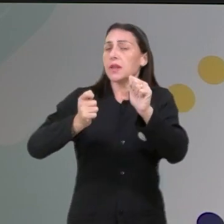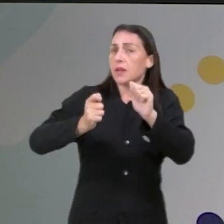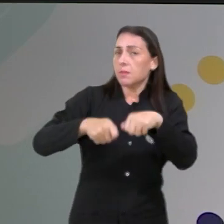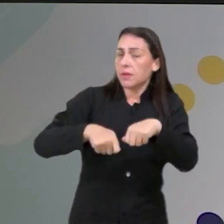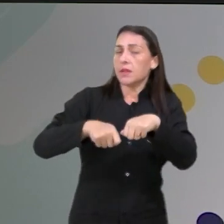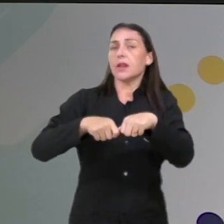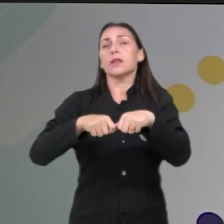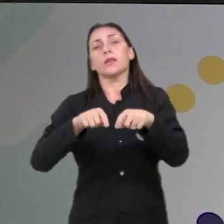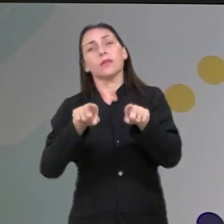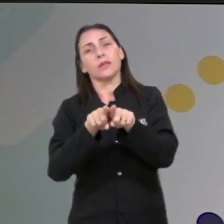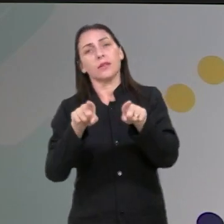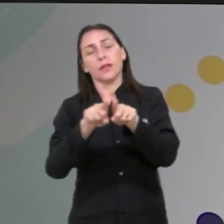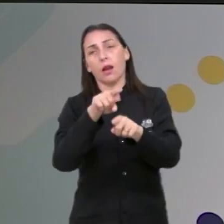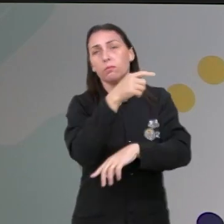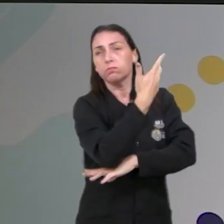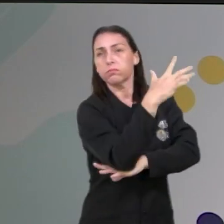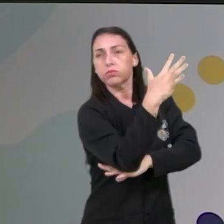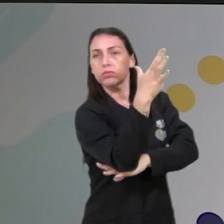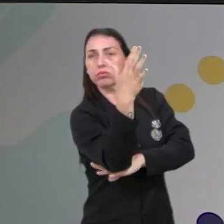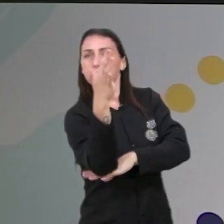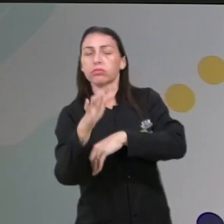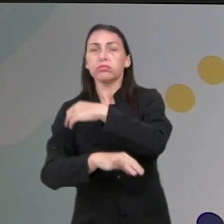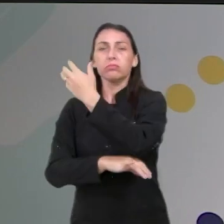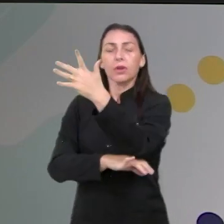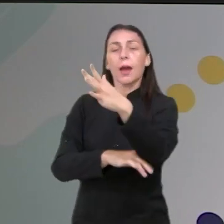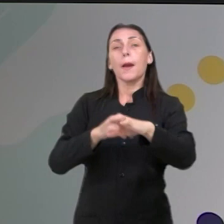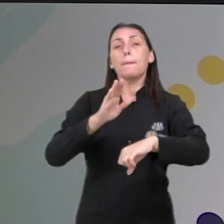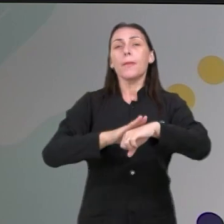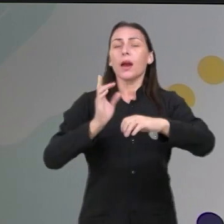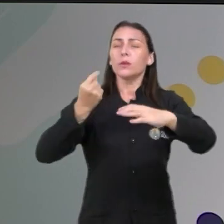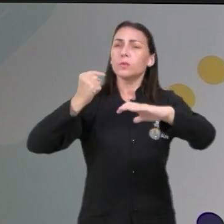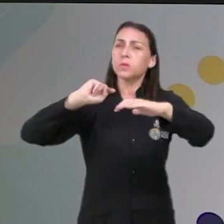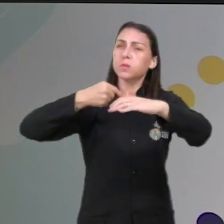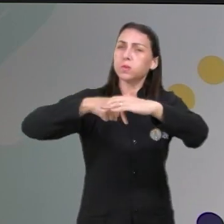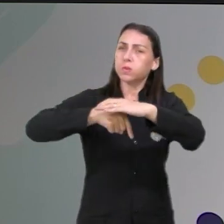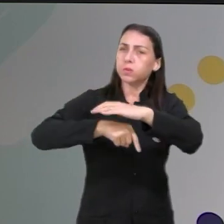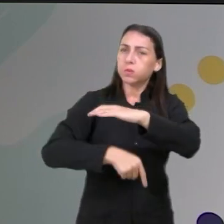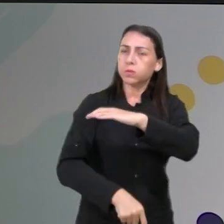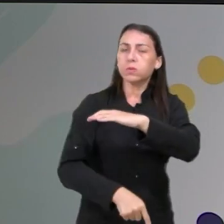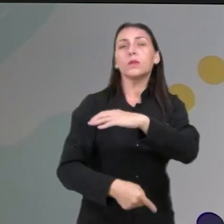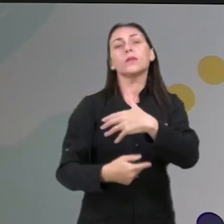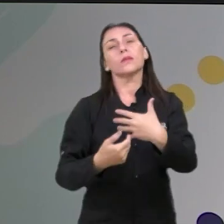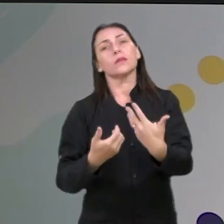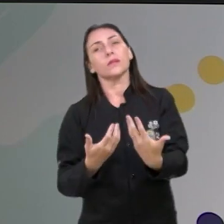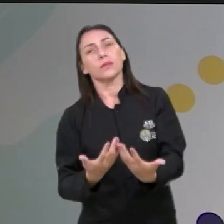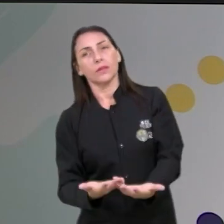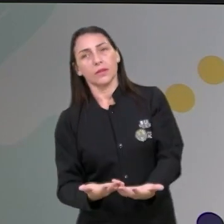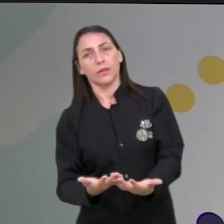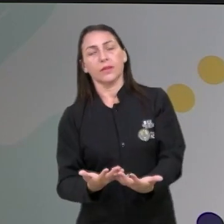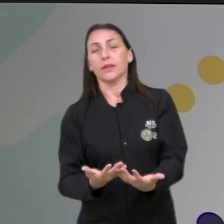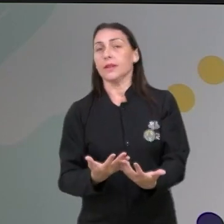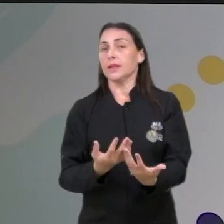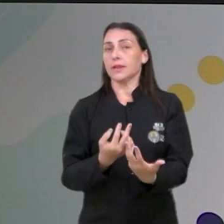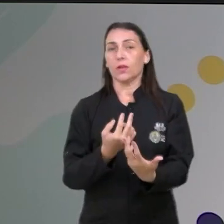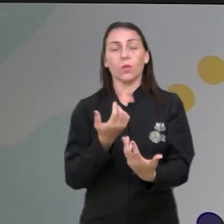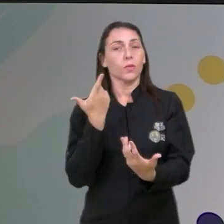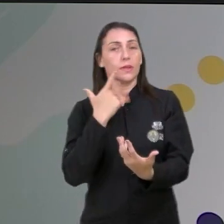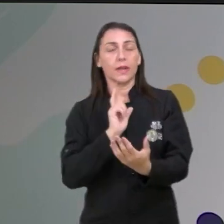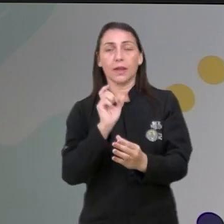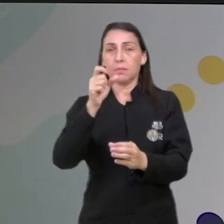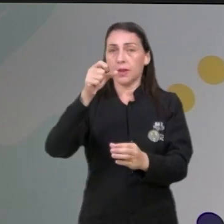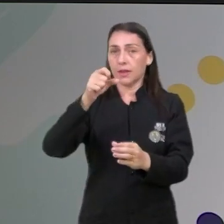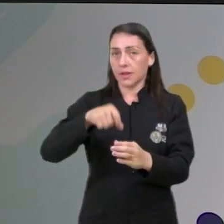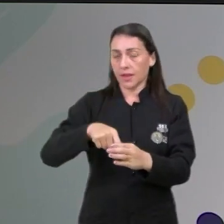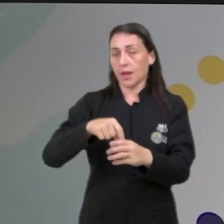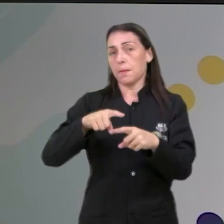para suportar a floresta. Porém, essas áreas mais profundas são consideradas inférteis, tá? Com baixa, na verdade,